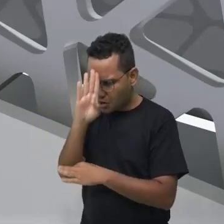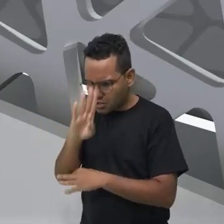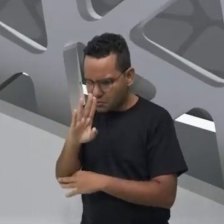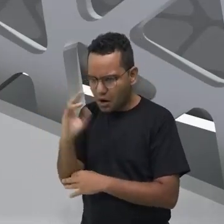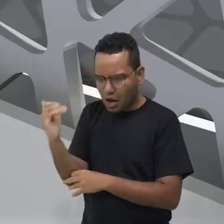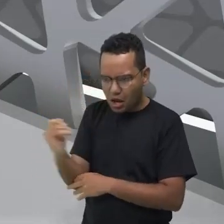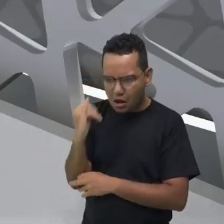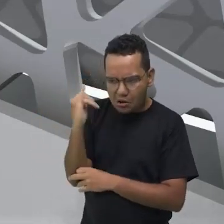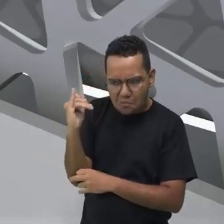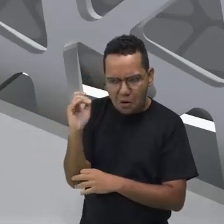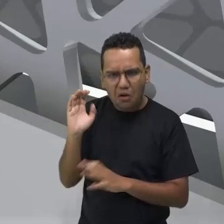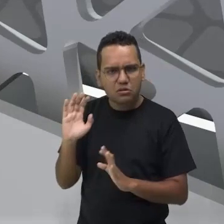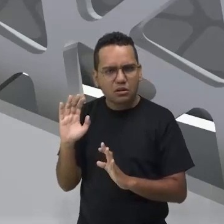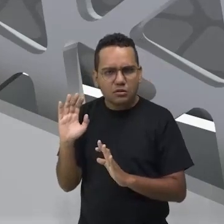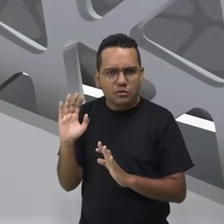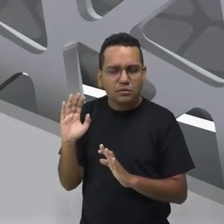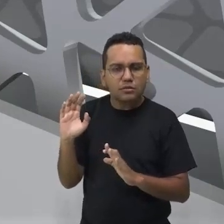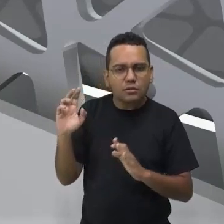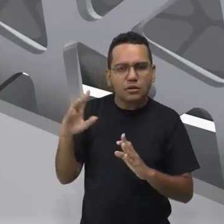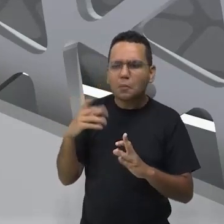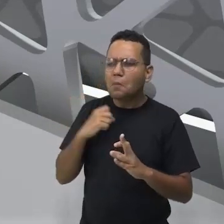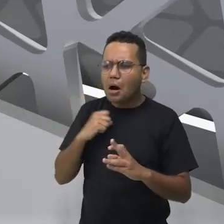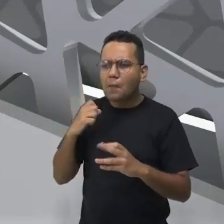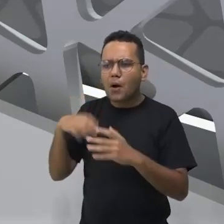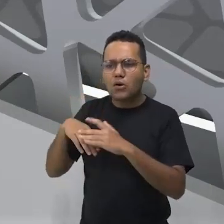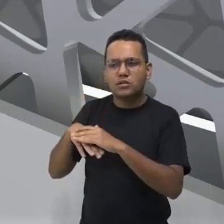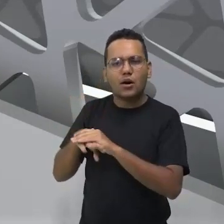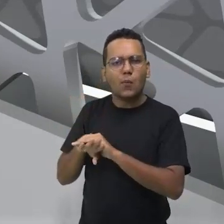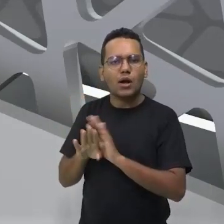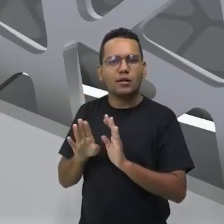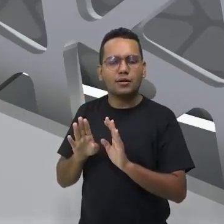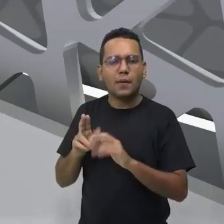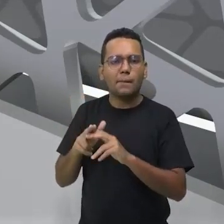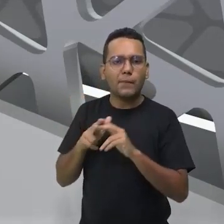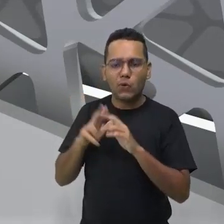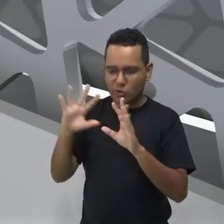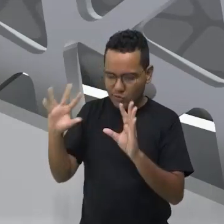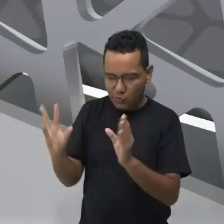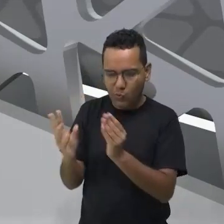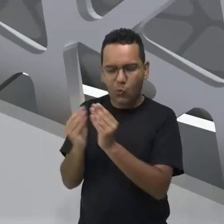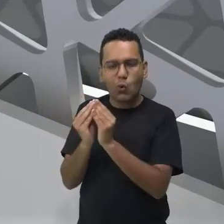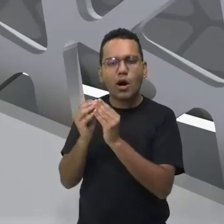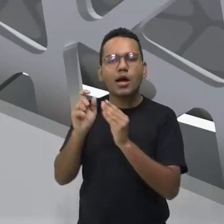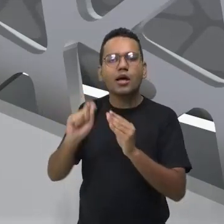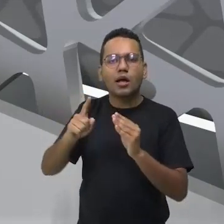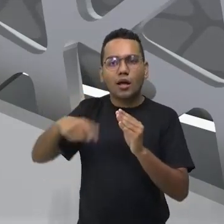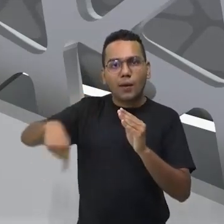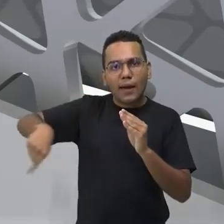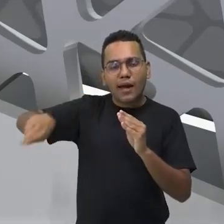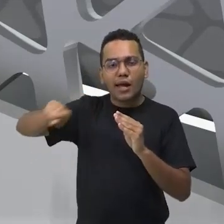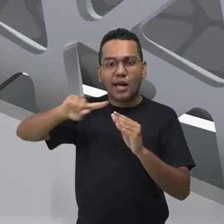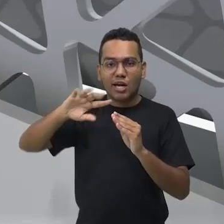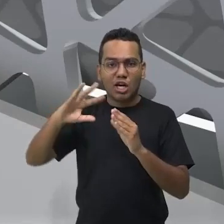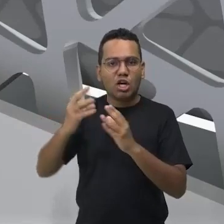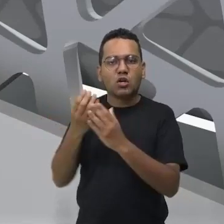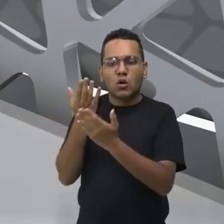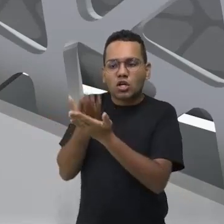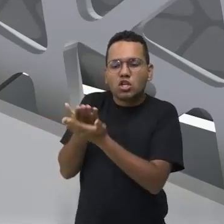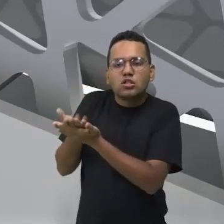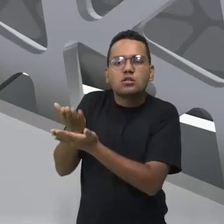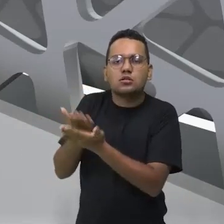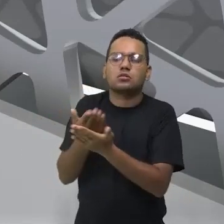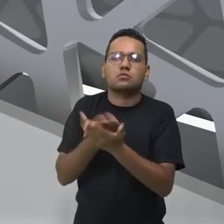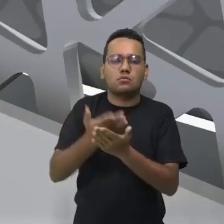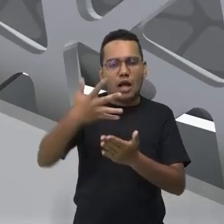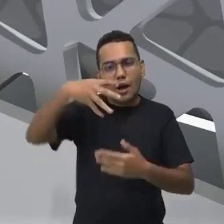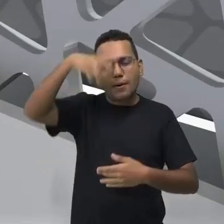aquelas informações que são importantes e que devem ser guardadas, principalmente quando você faz um resumo para estudar mais tarde,